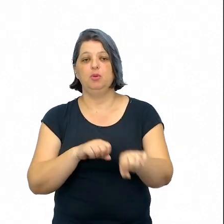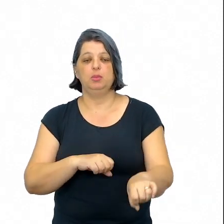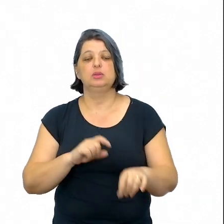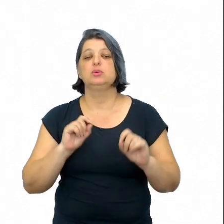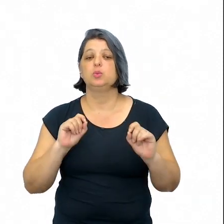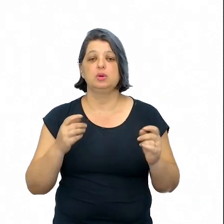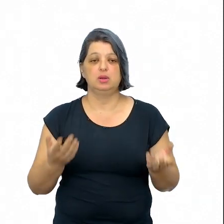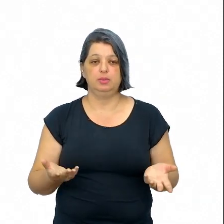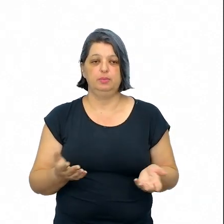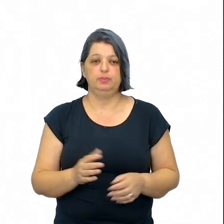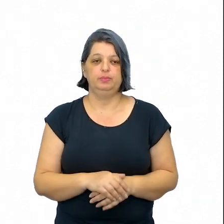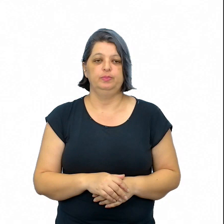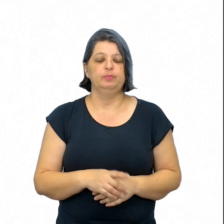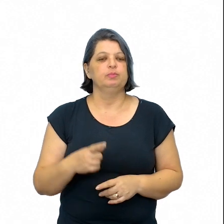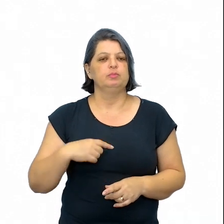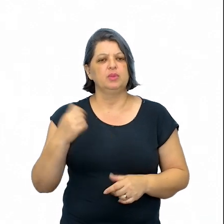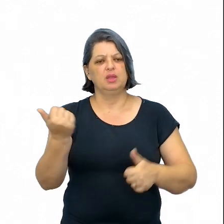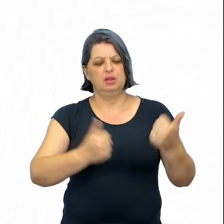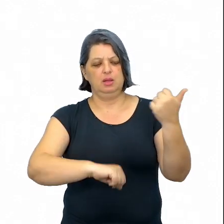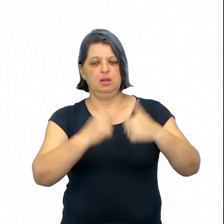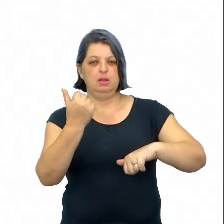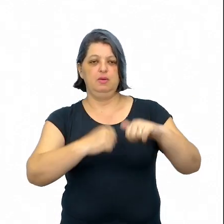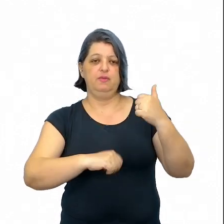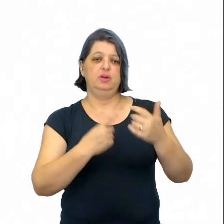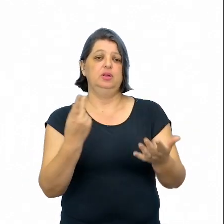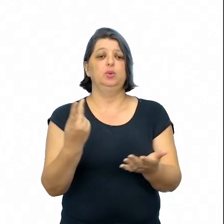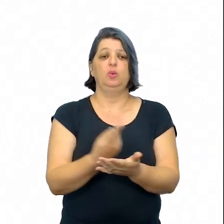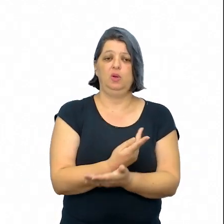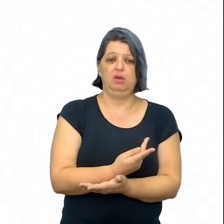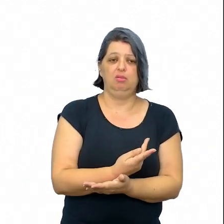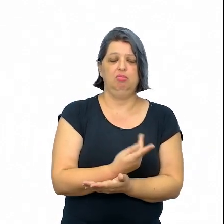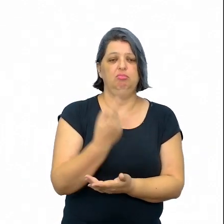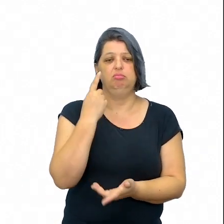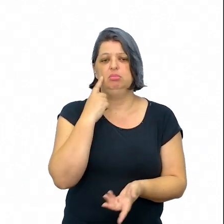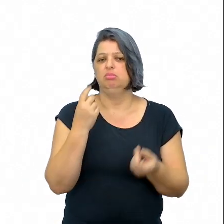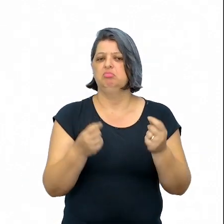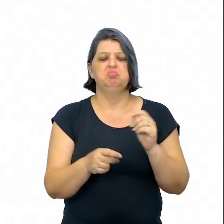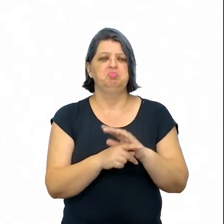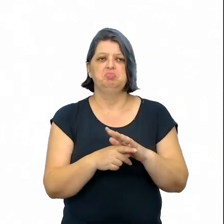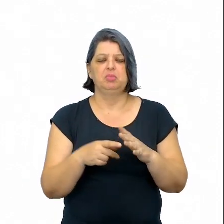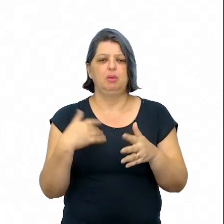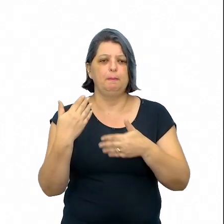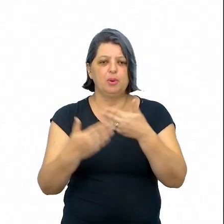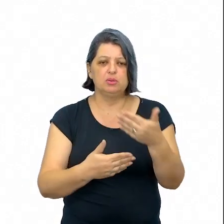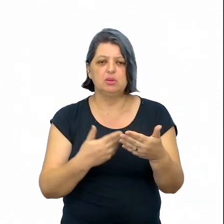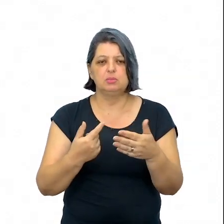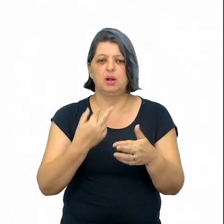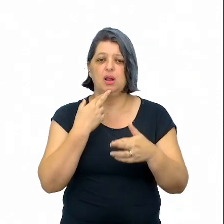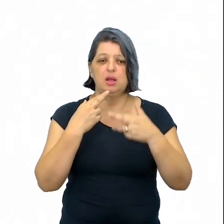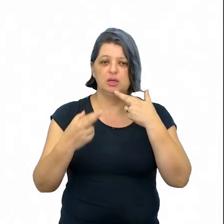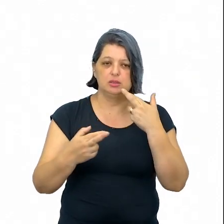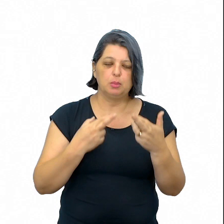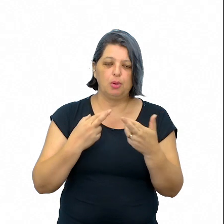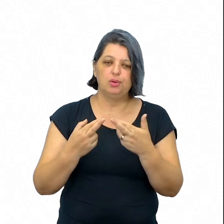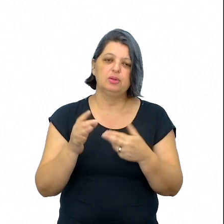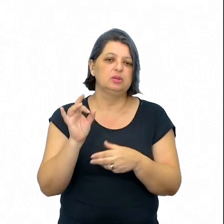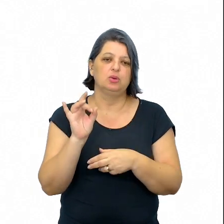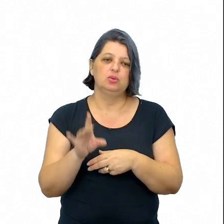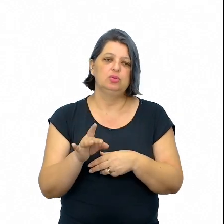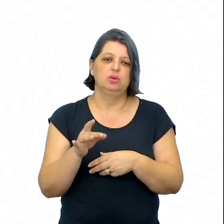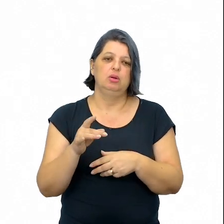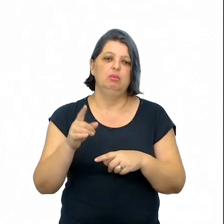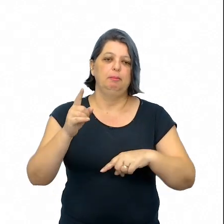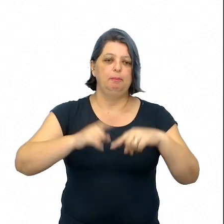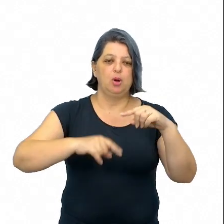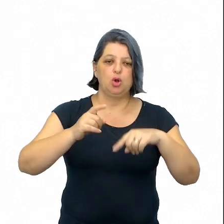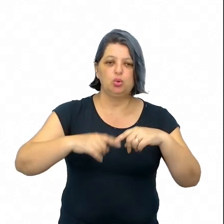daí, a análise do erro nos permite valorizar o processo subjacente às respostas, não apenas a resposta como um